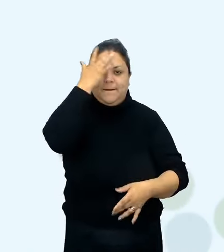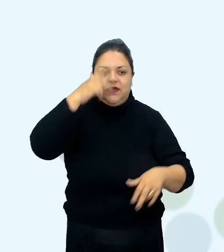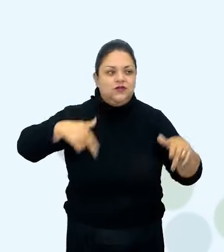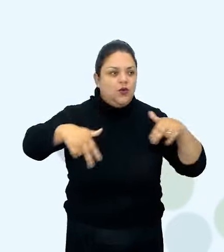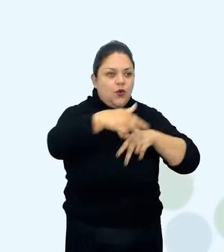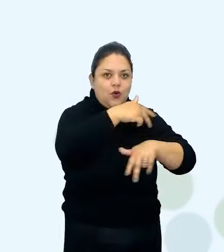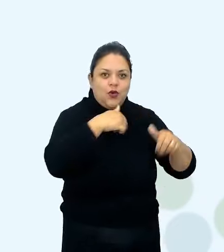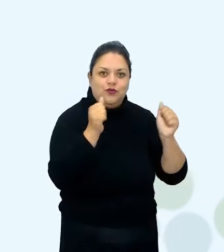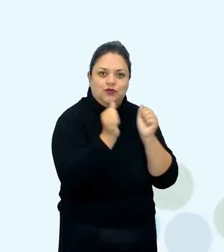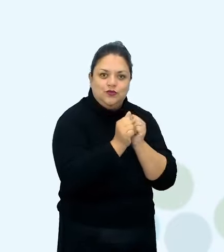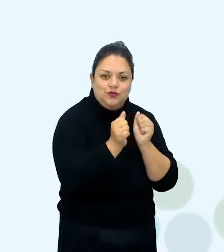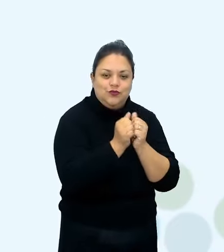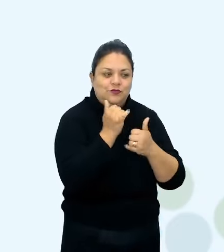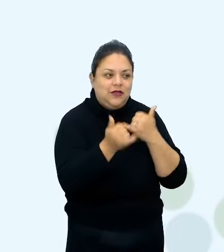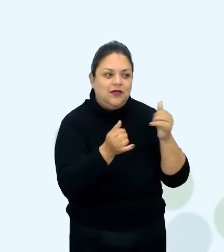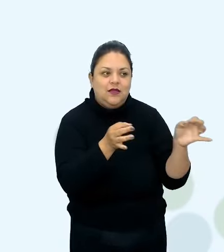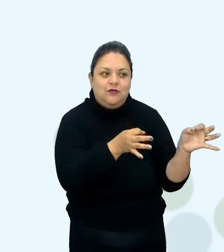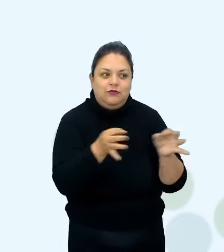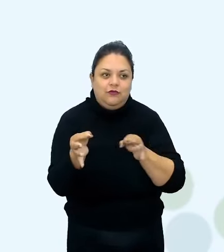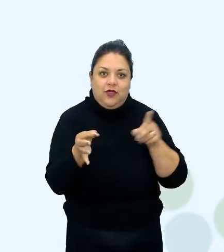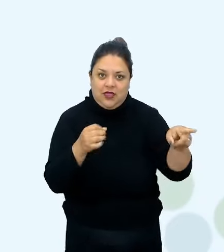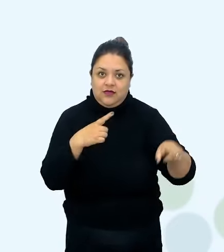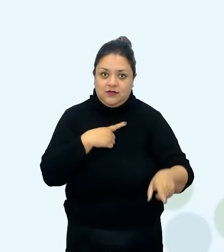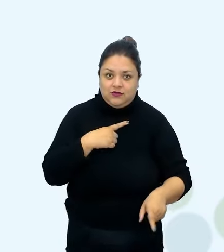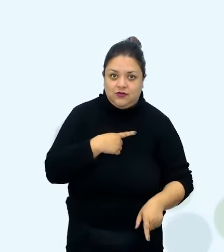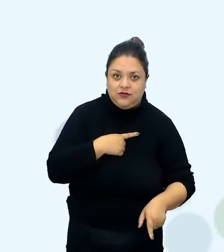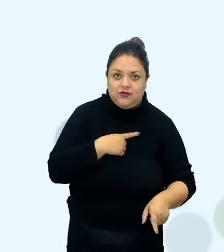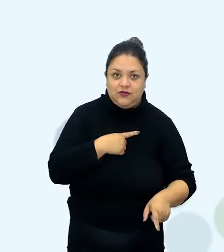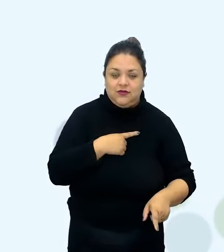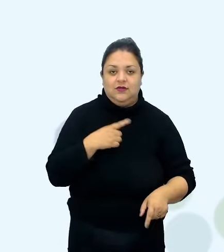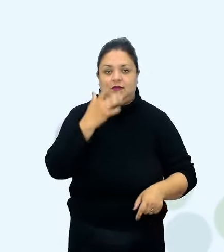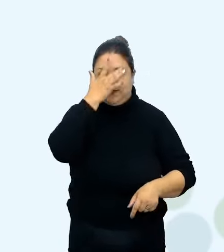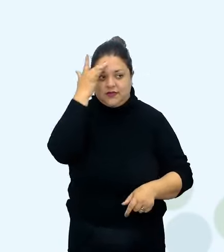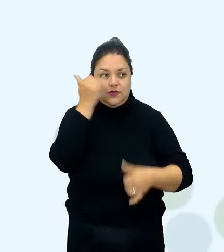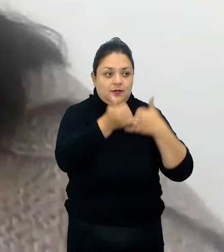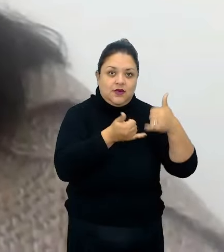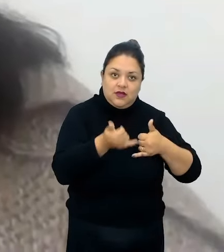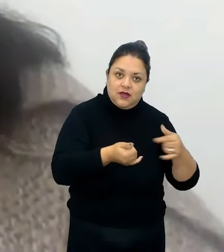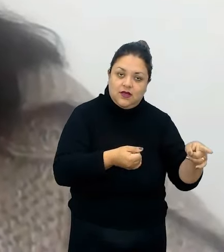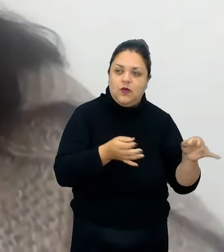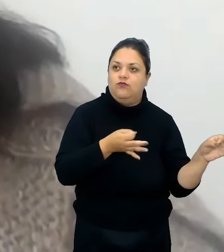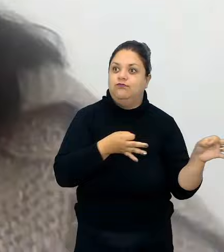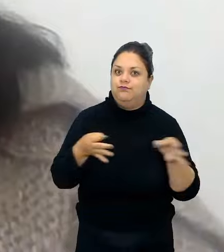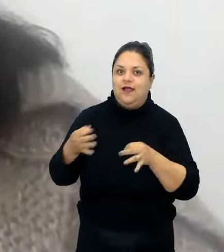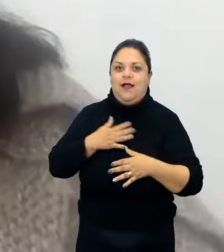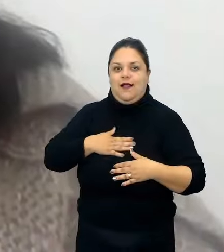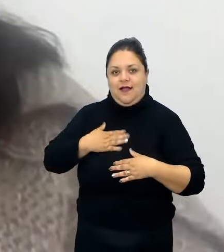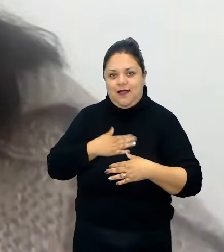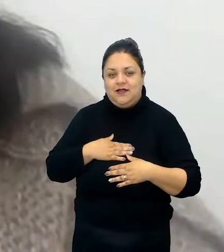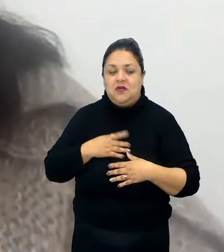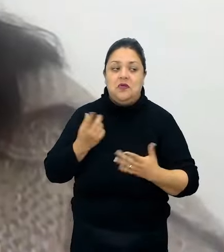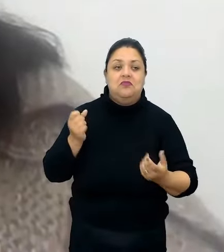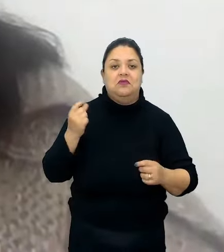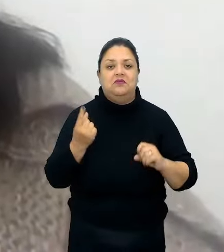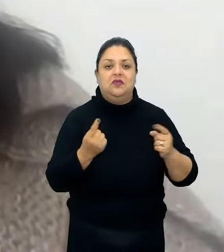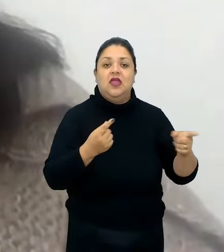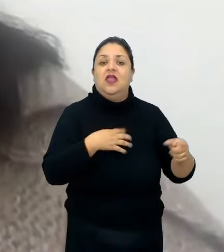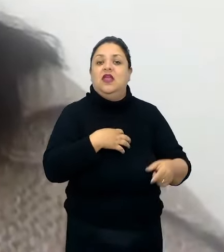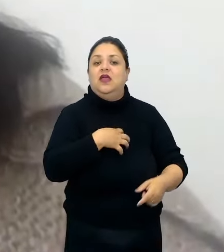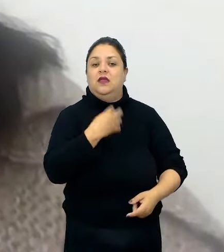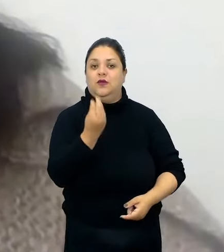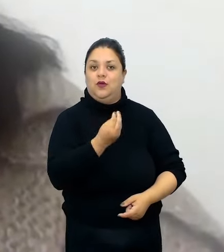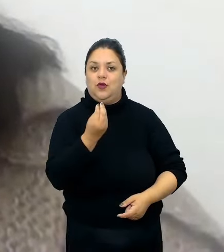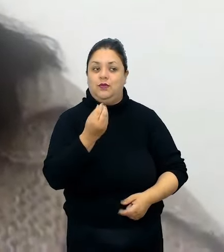uma rotina, brincadeira, se ele consegue acompanhar essa rotina, tá? Então, a gente vai fazer isso de acordo com